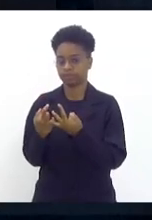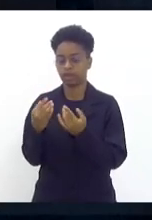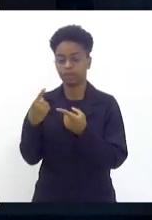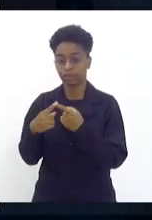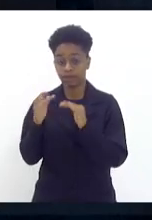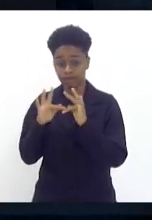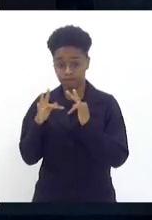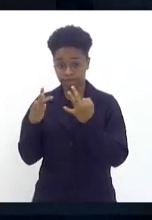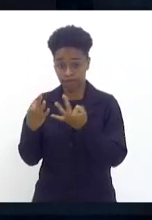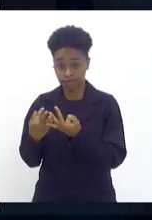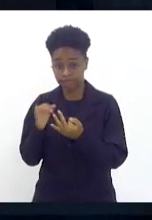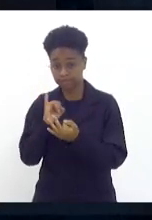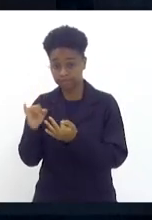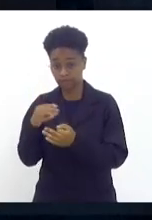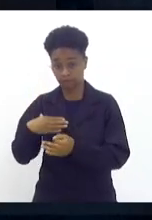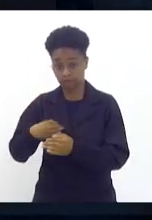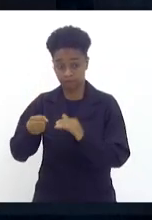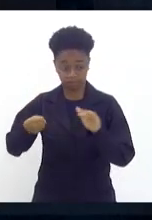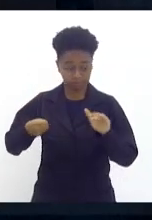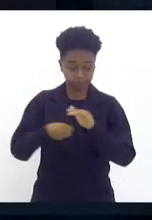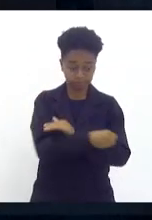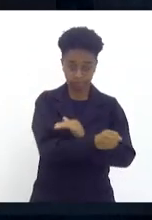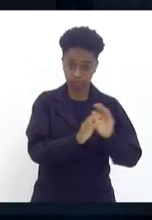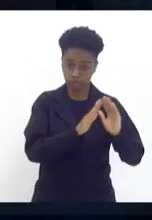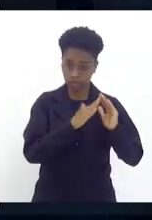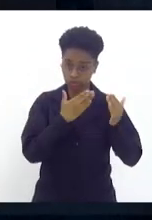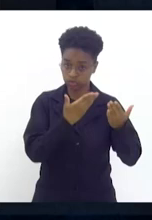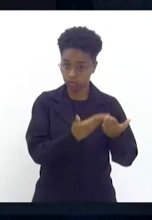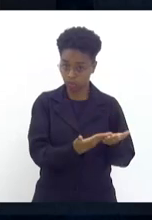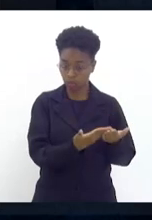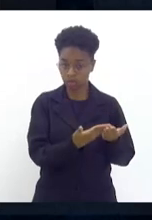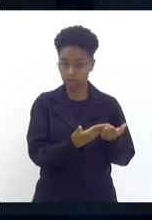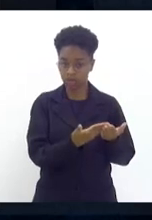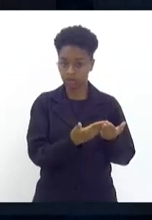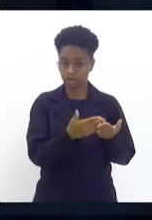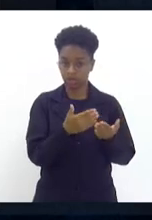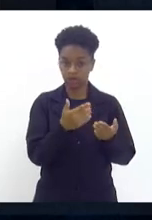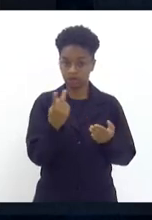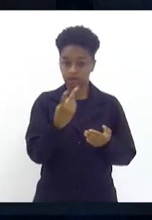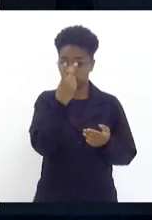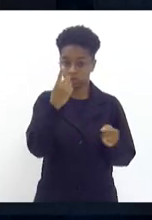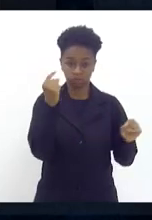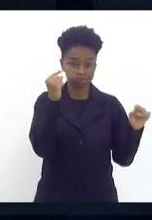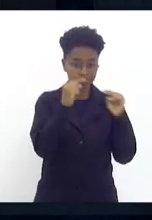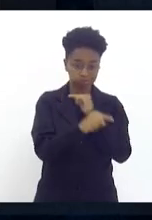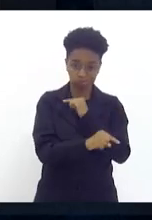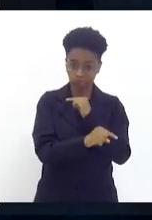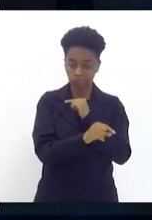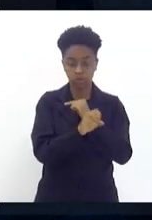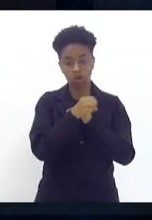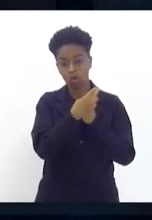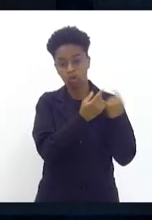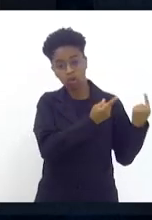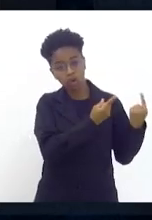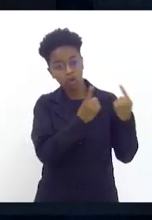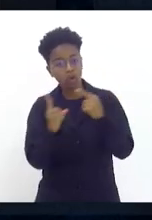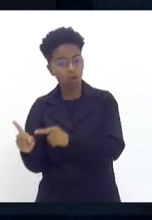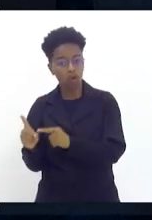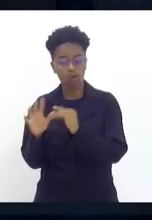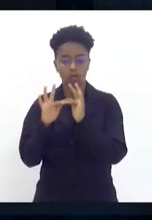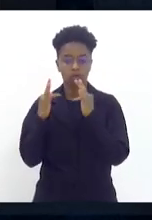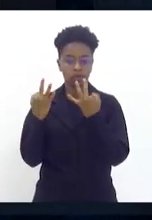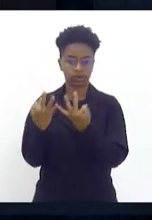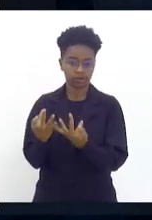que coloca o seu filho numa escola, né, que não tem os seus valores ou que seja contra os seus valores,